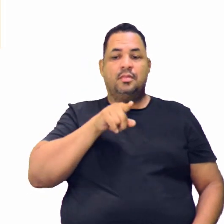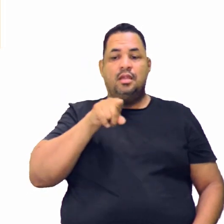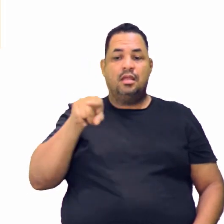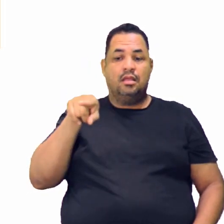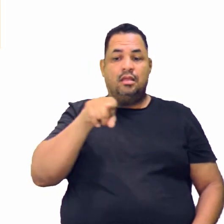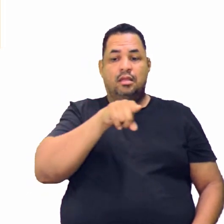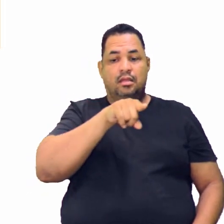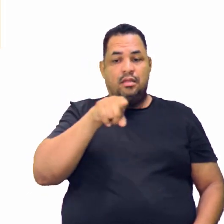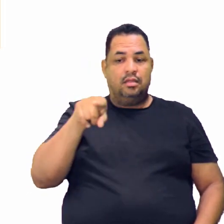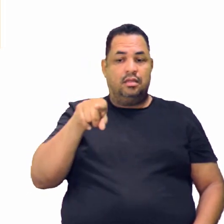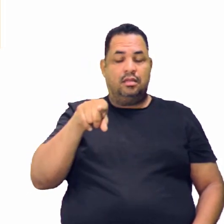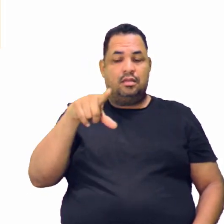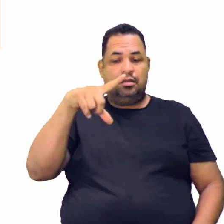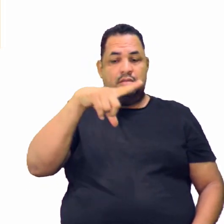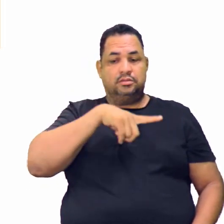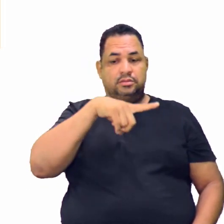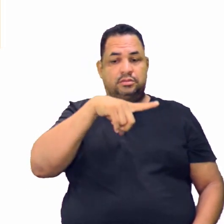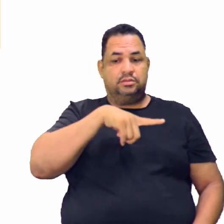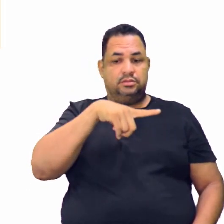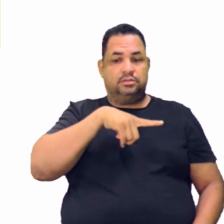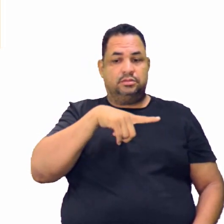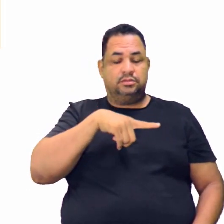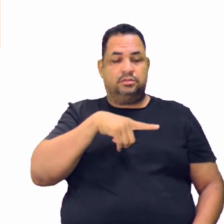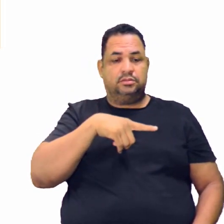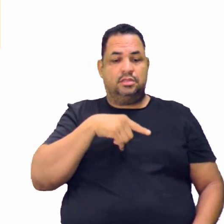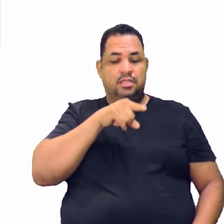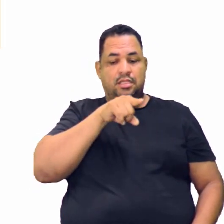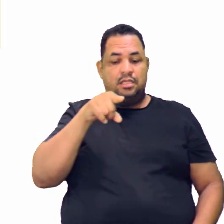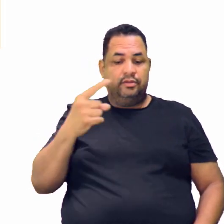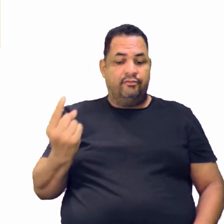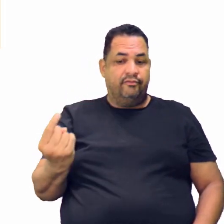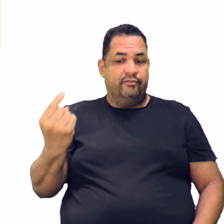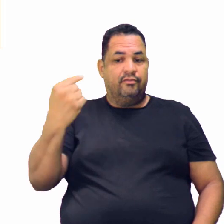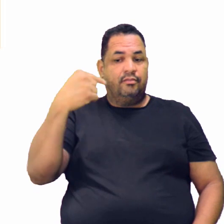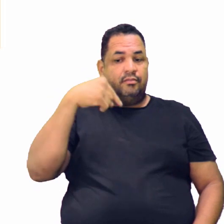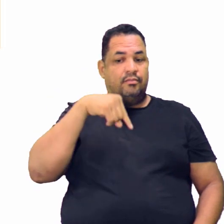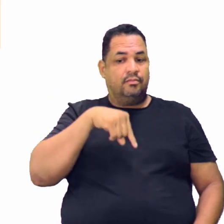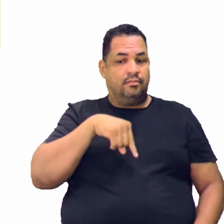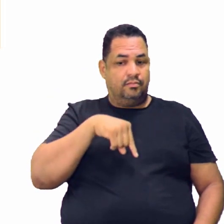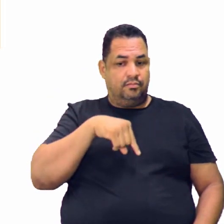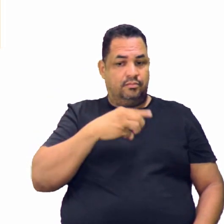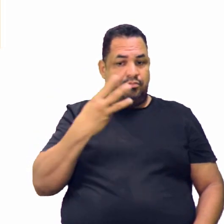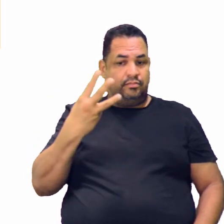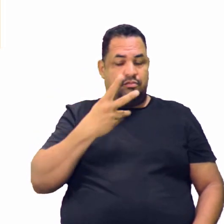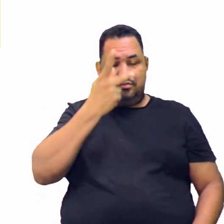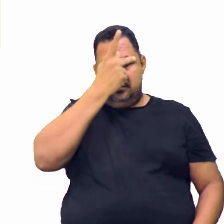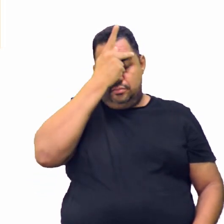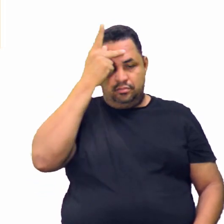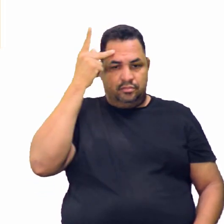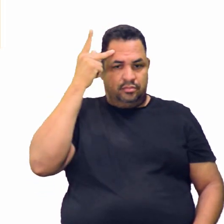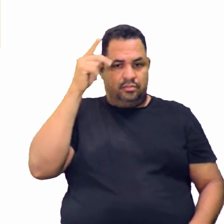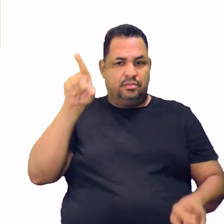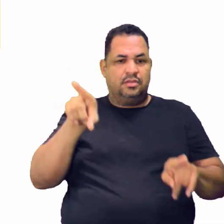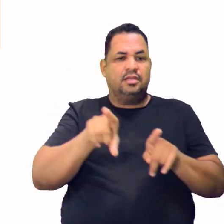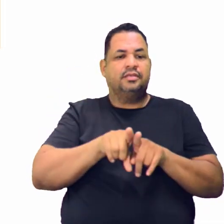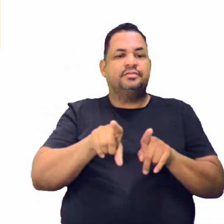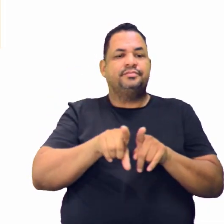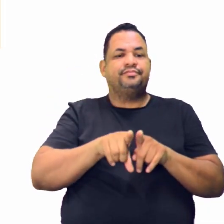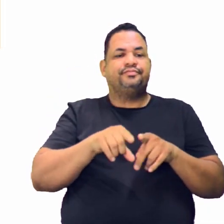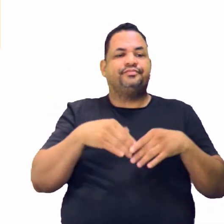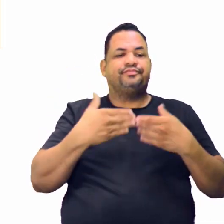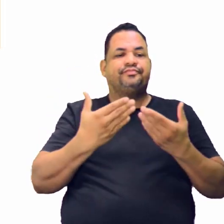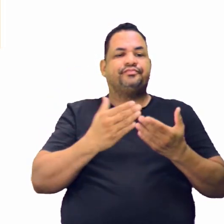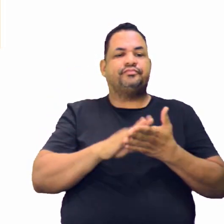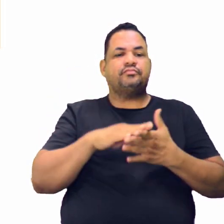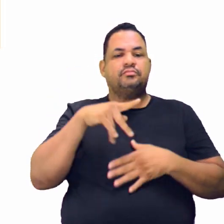têm, ó, na terceira pessoa. Eles vêm na terceira pessoa. E os seus derivados também. Nos seus